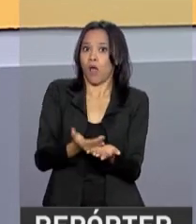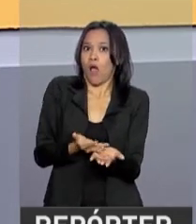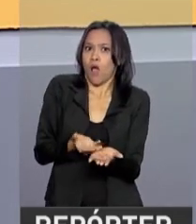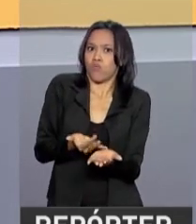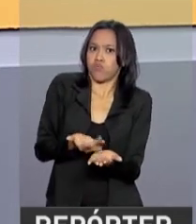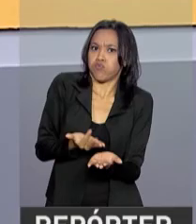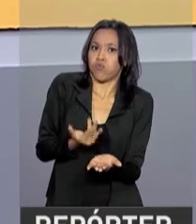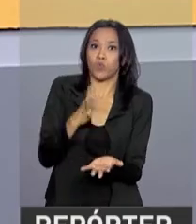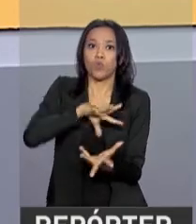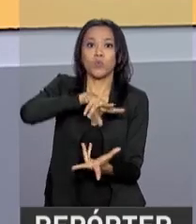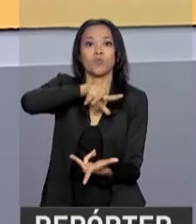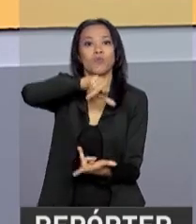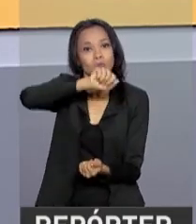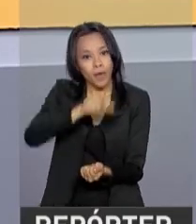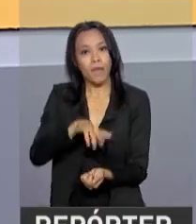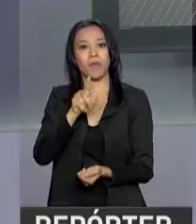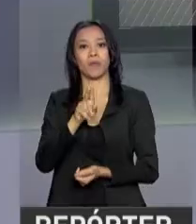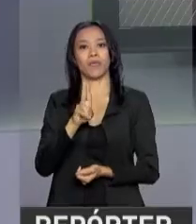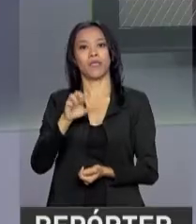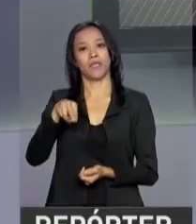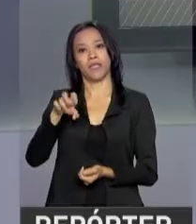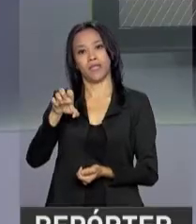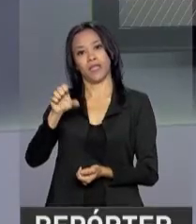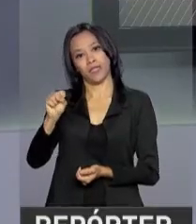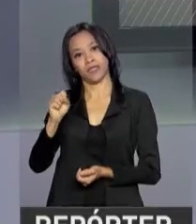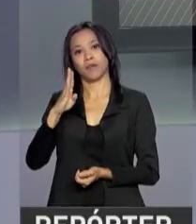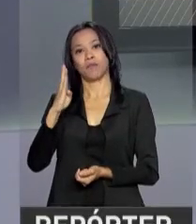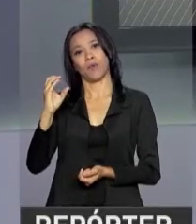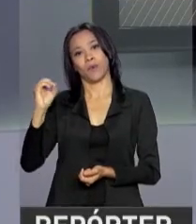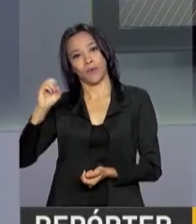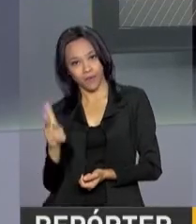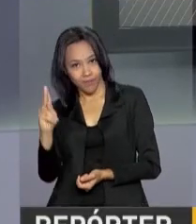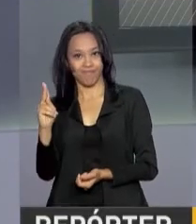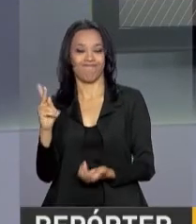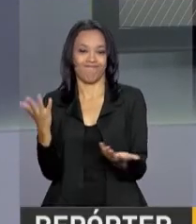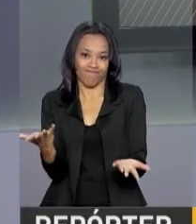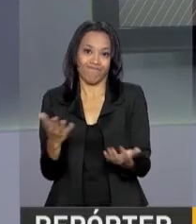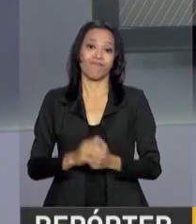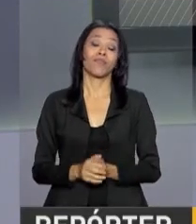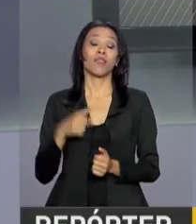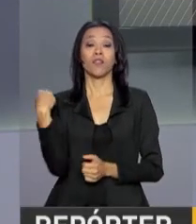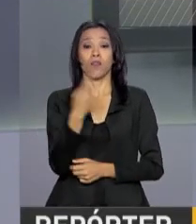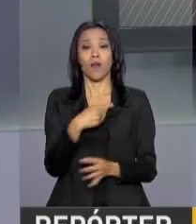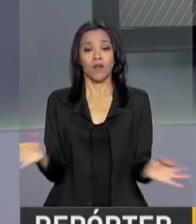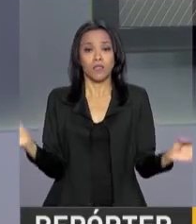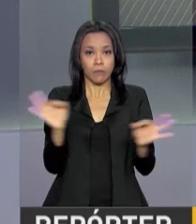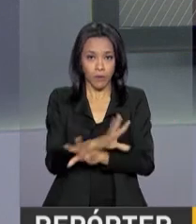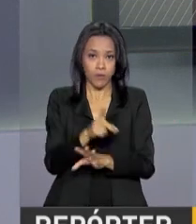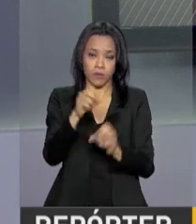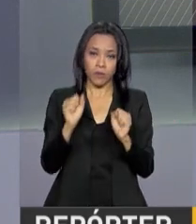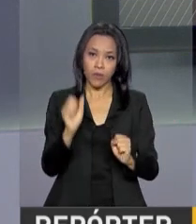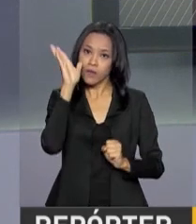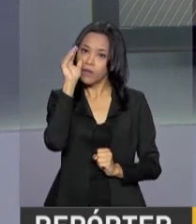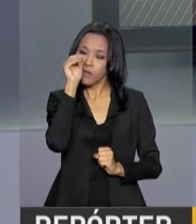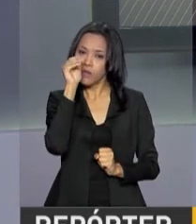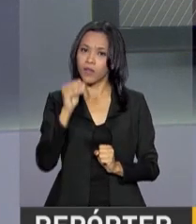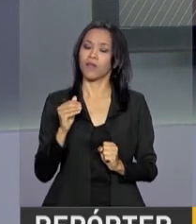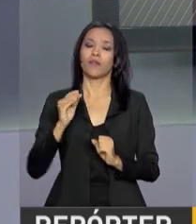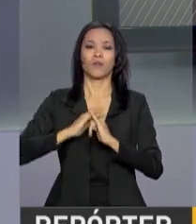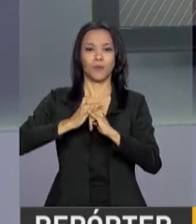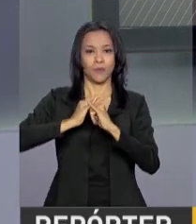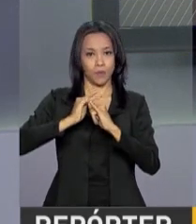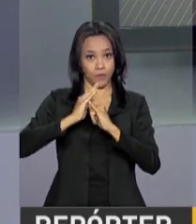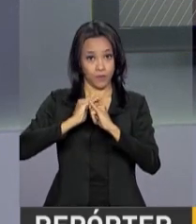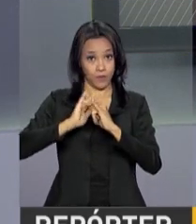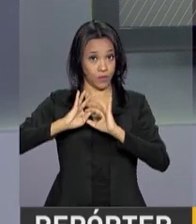recorde homologado pelo Guinness Book. Nós ficamos por aqui. Você pode rever as reportagens no YouTube. E toda a nossa programação